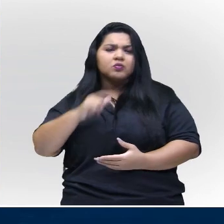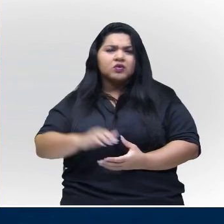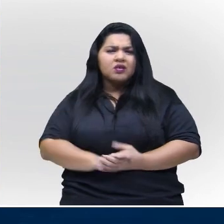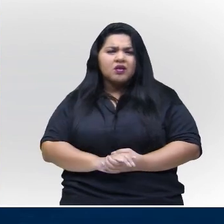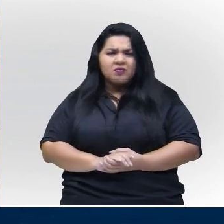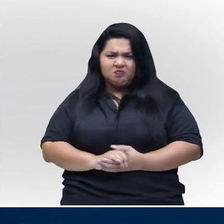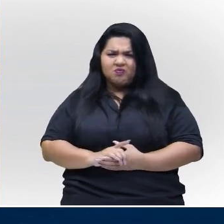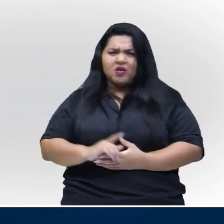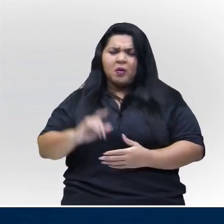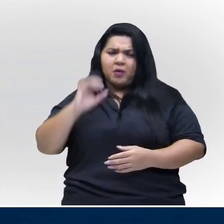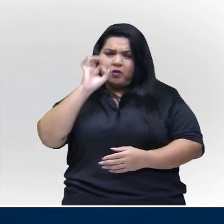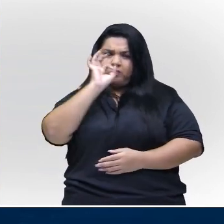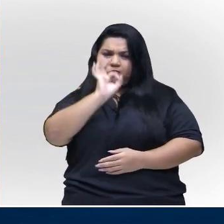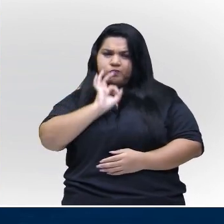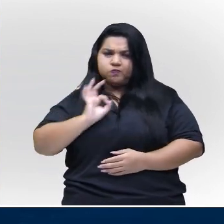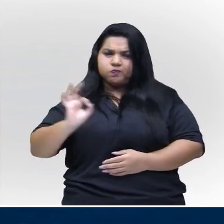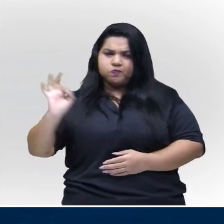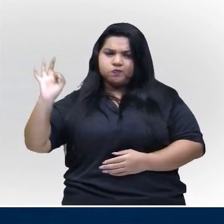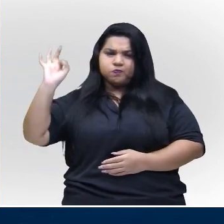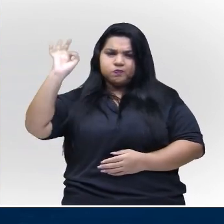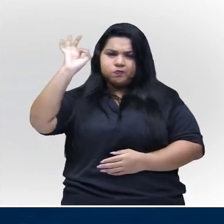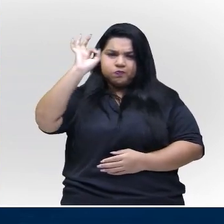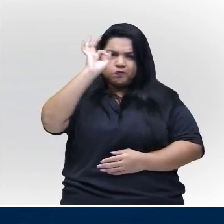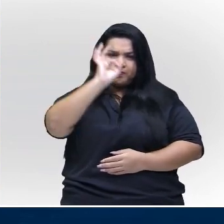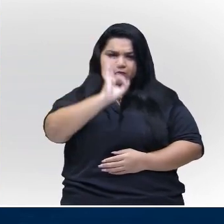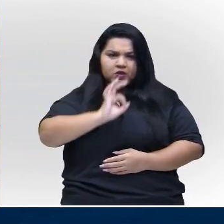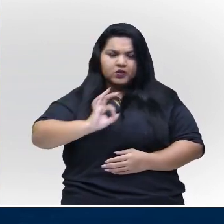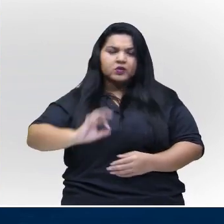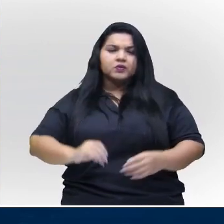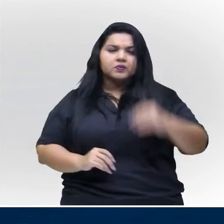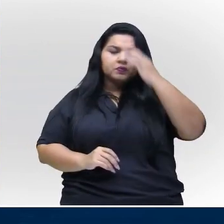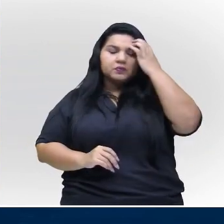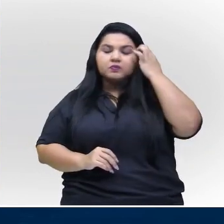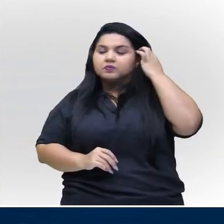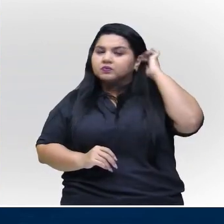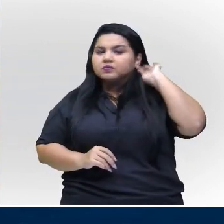grânulos. Grânulos, né, que quer dizer grãos. Olha só.